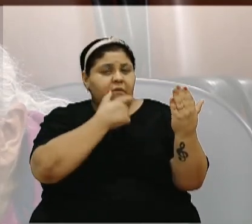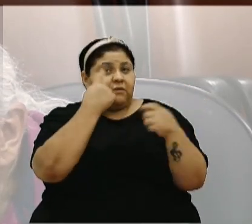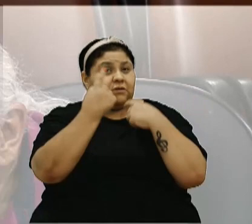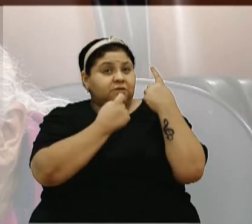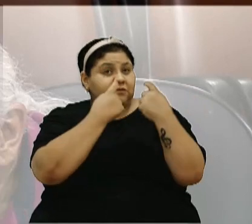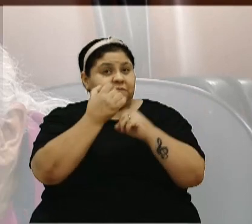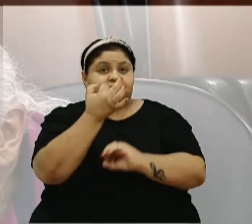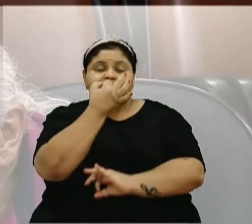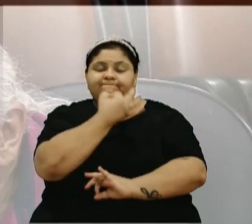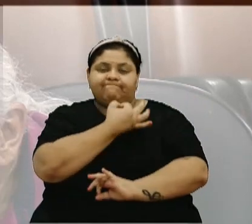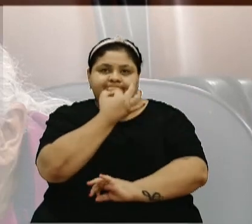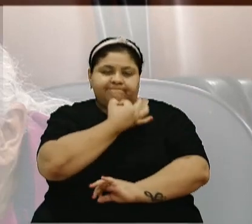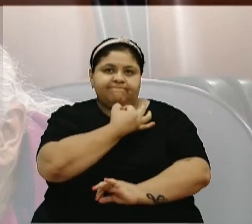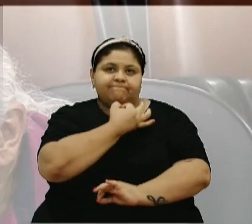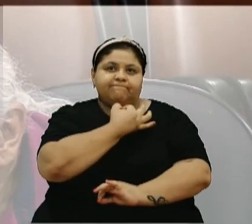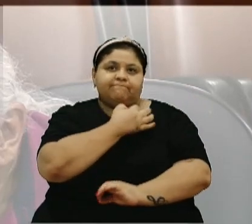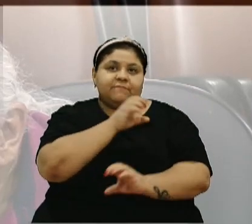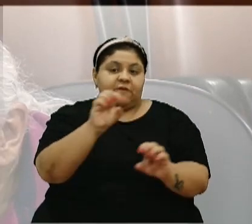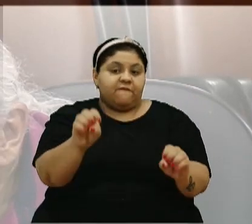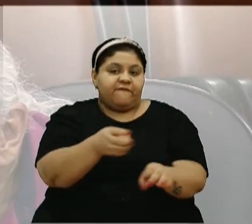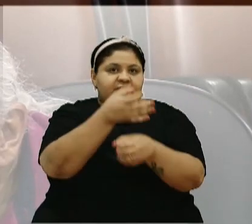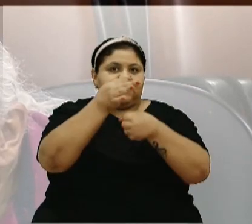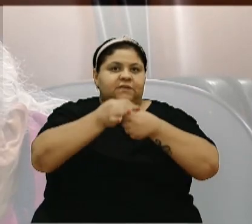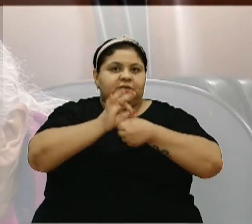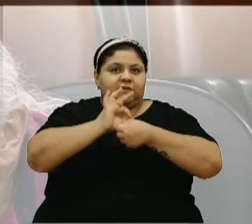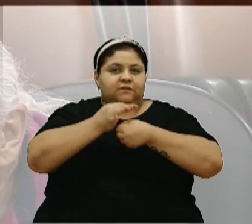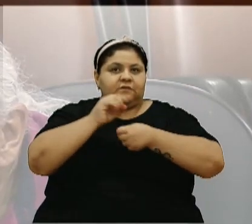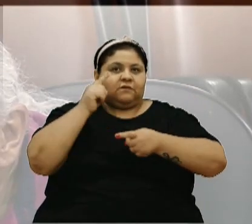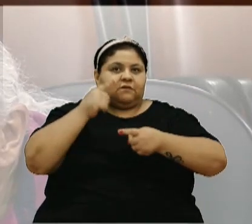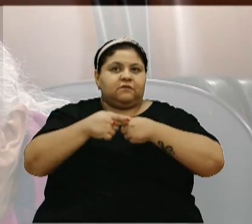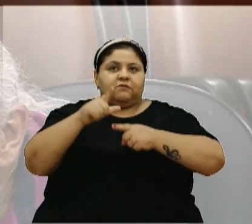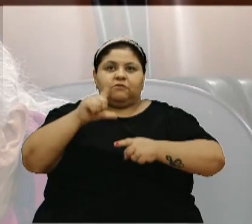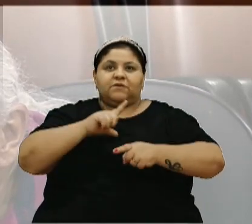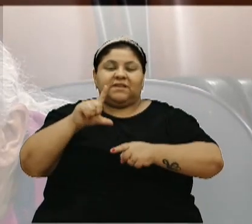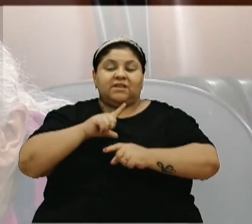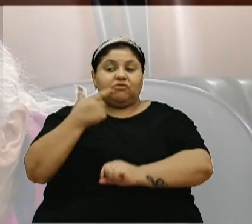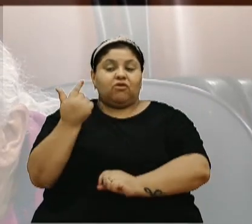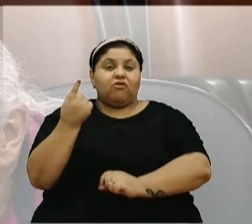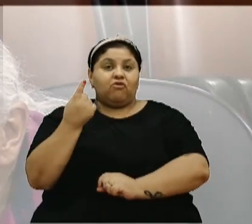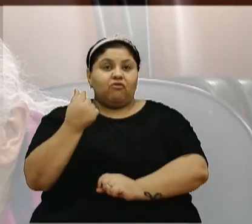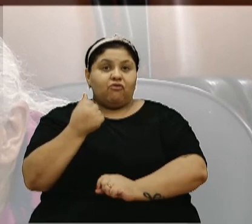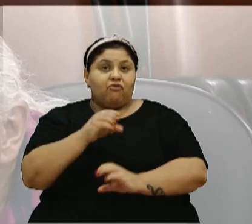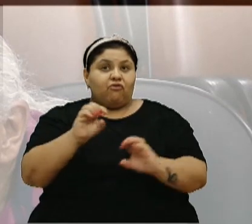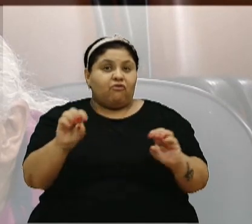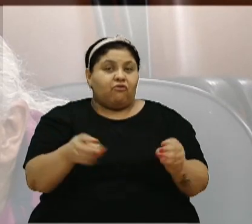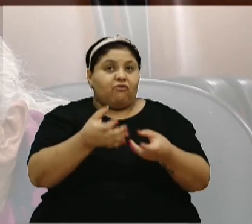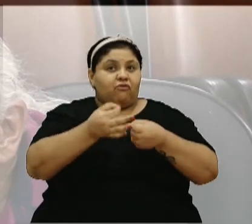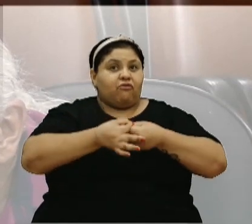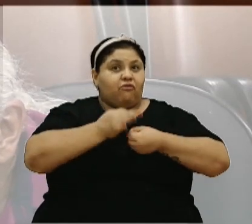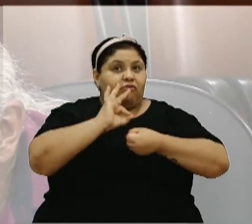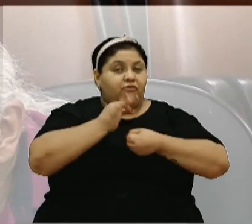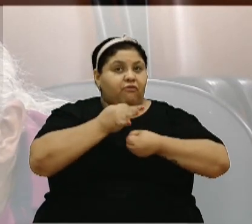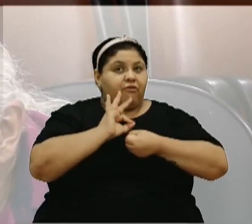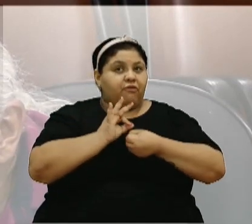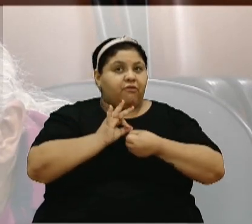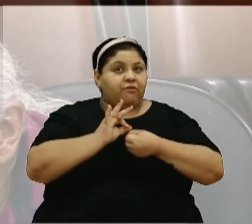em Caxias é a Festa da Uva, porque vocês não terão recursos para a Festa da Uva